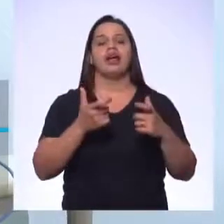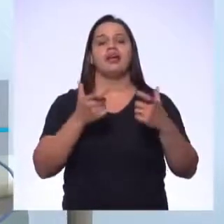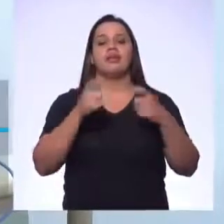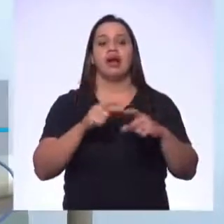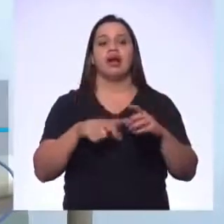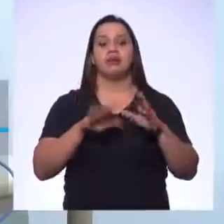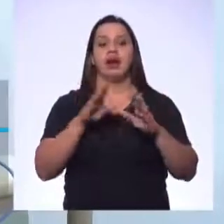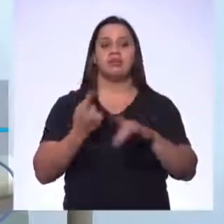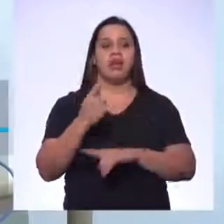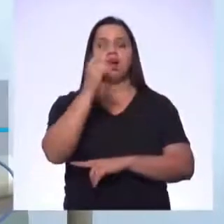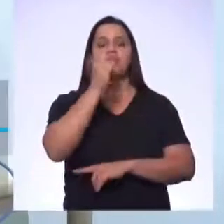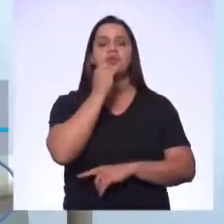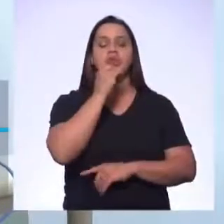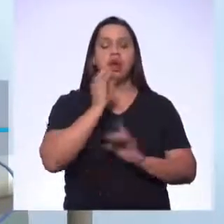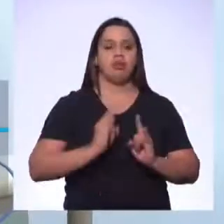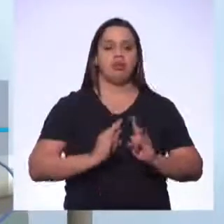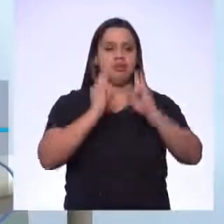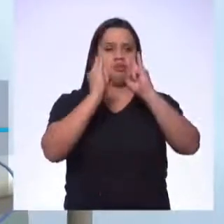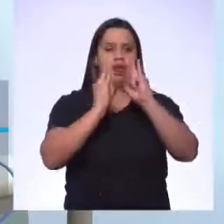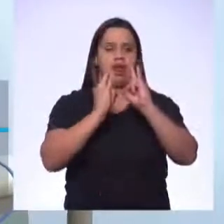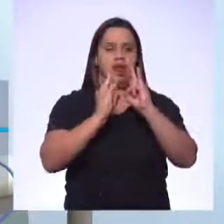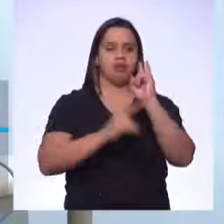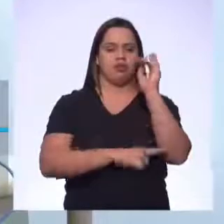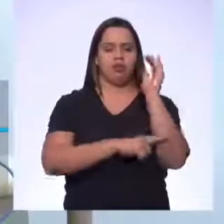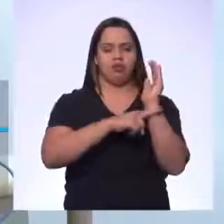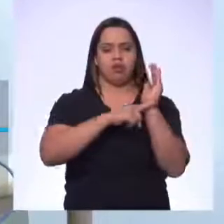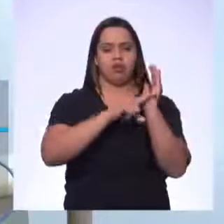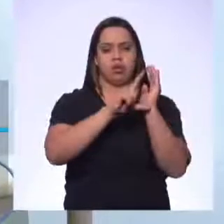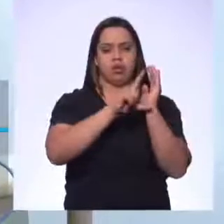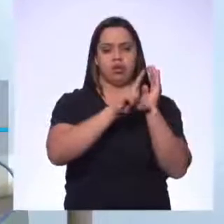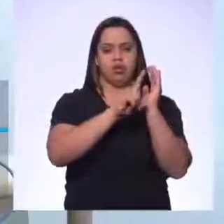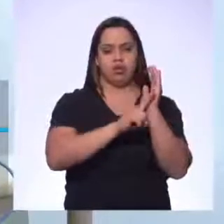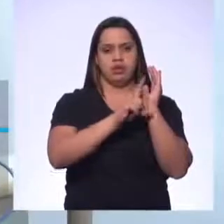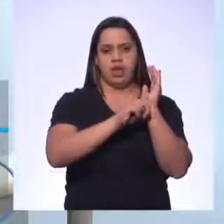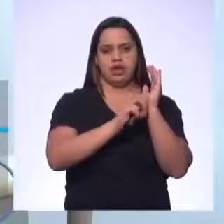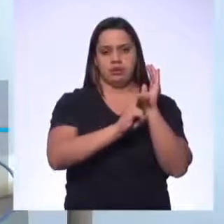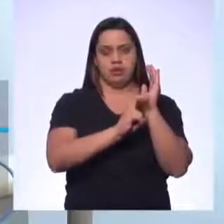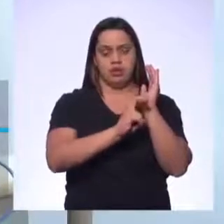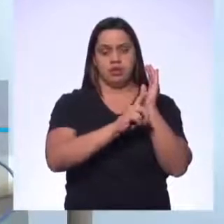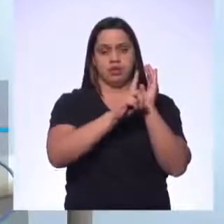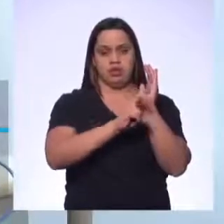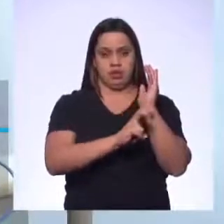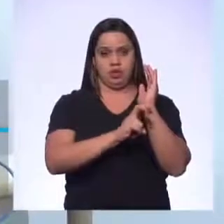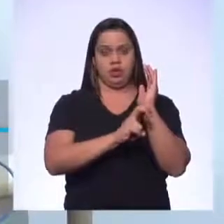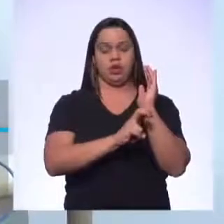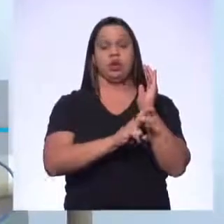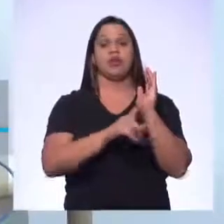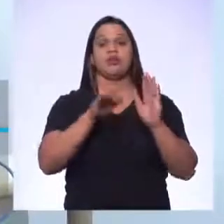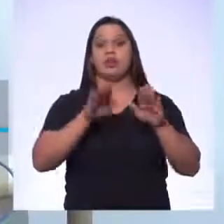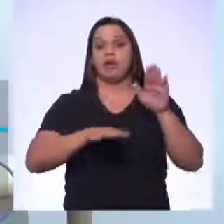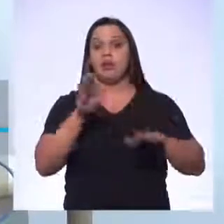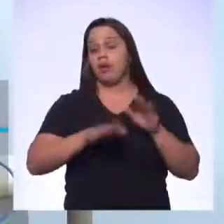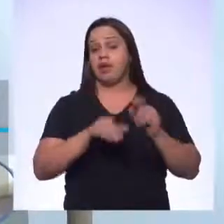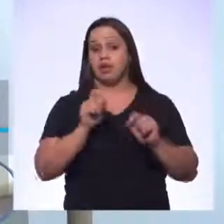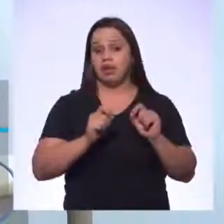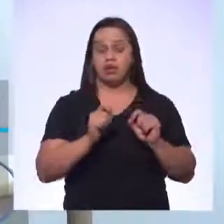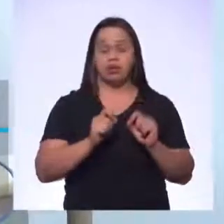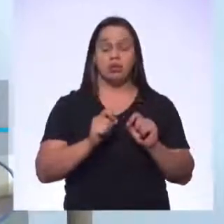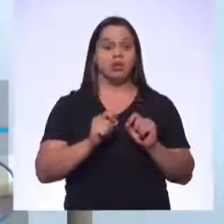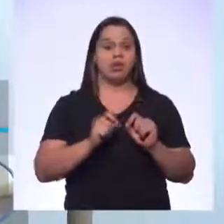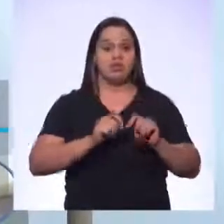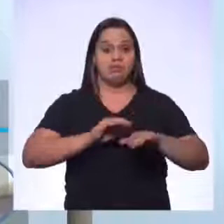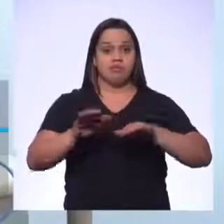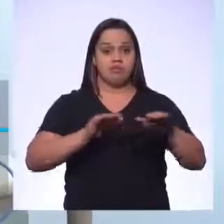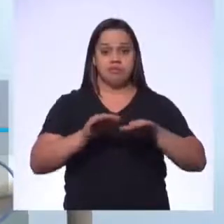elevadas. Então você está lá num 15º andar, ou até menos, dependendo da magnitude do tremor, você vai sentir aqui em São Paulo,